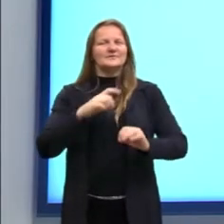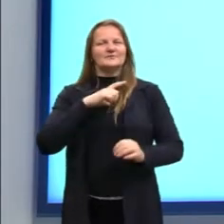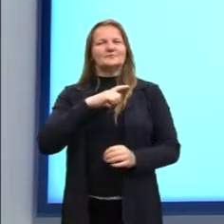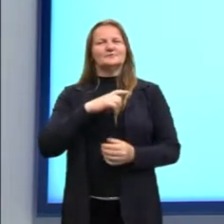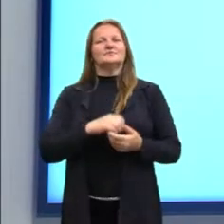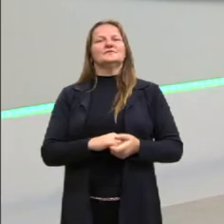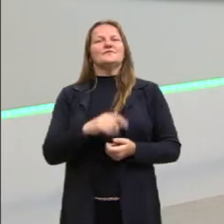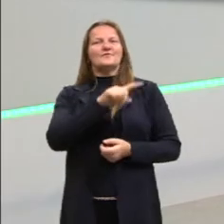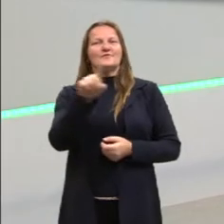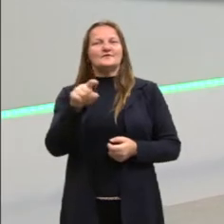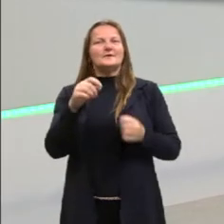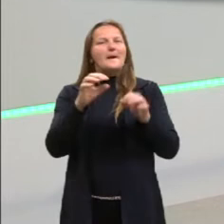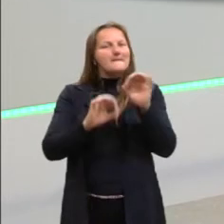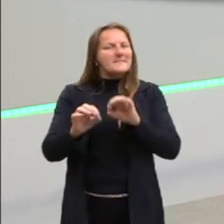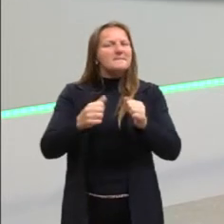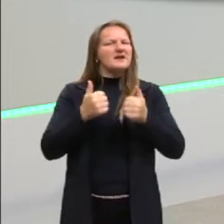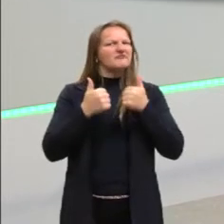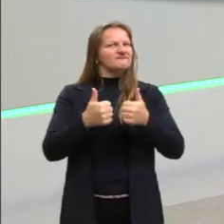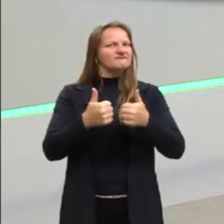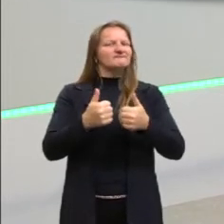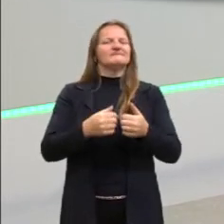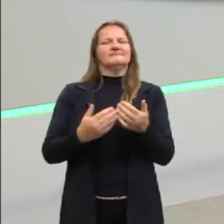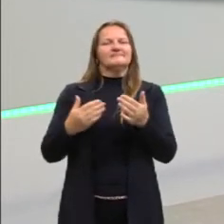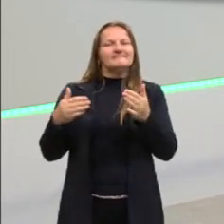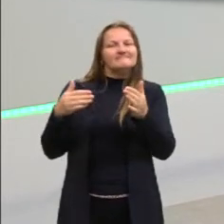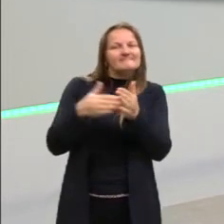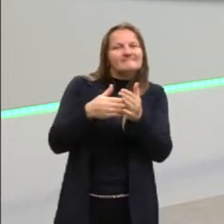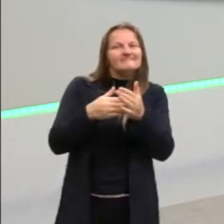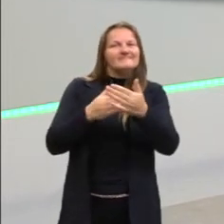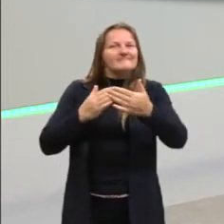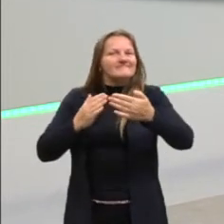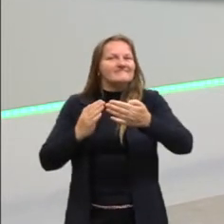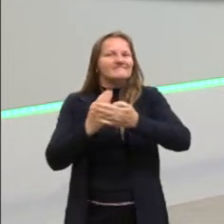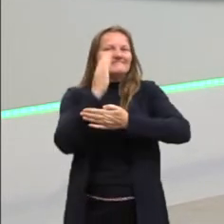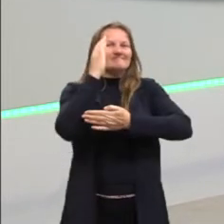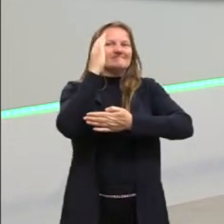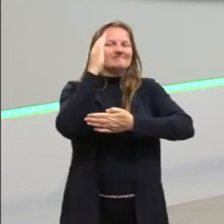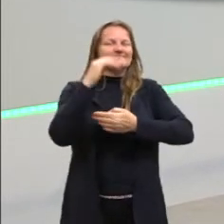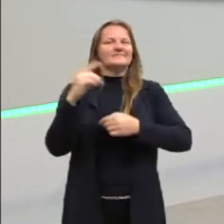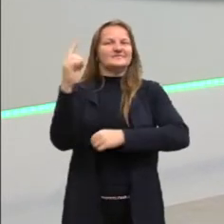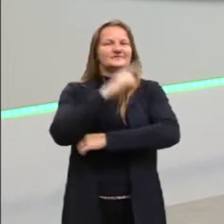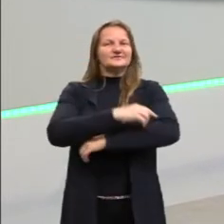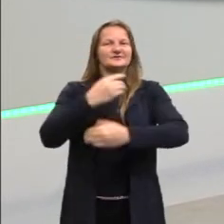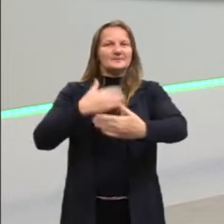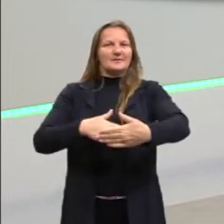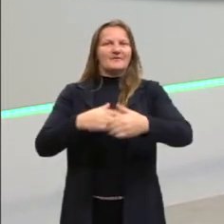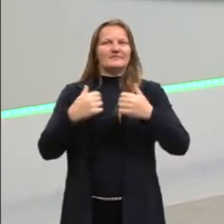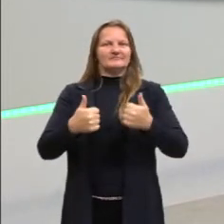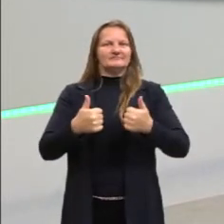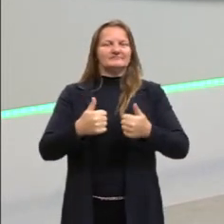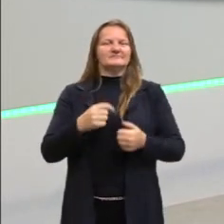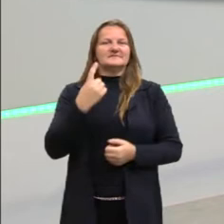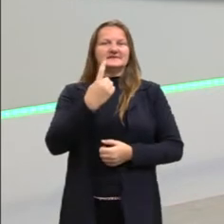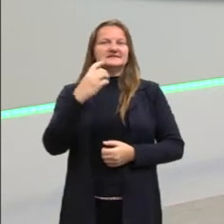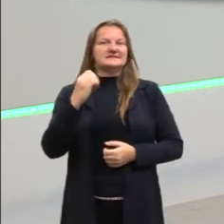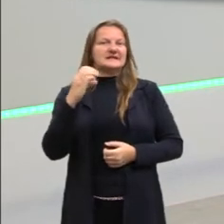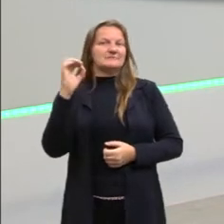isso, vocês estão preparados para chegar aí no final, chegar no dia da prova, né,